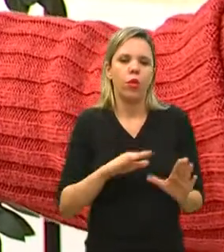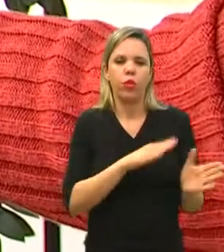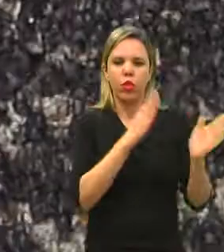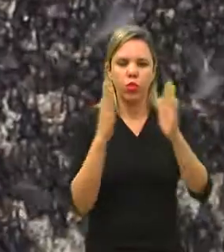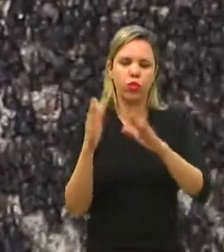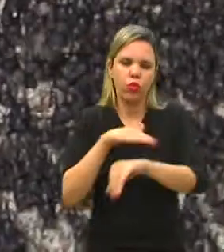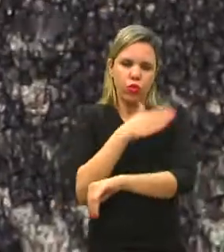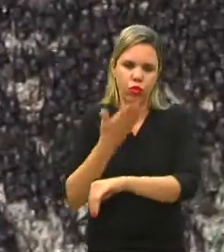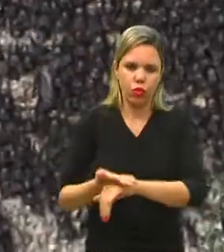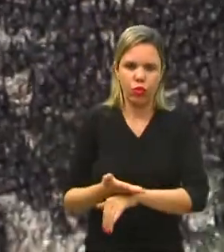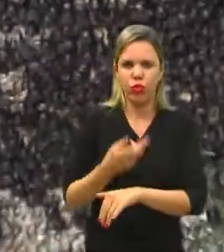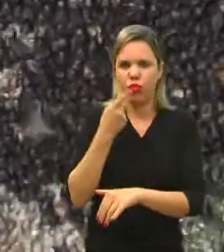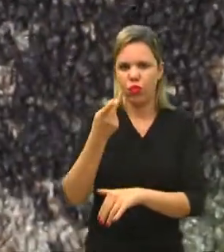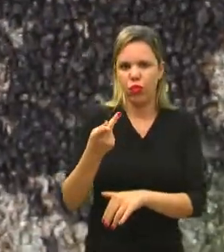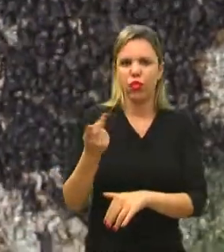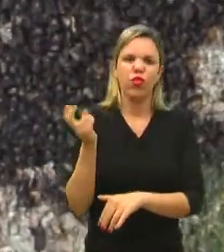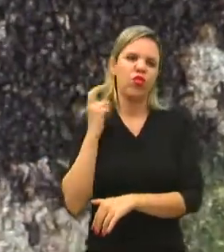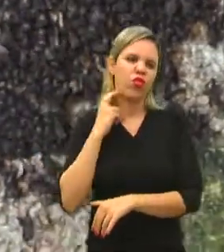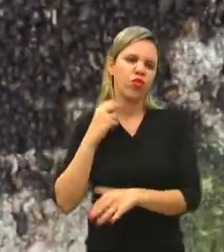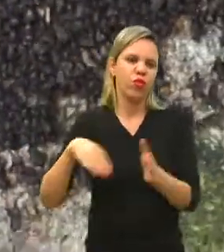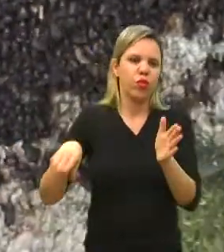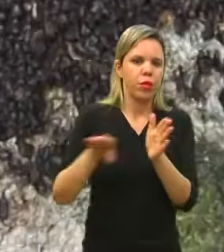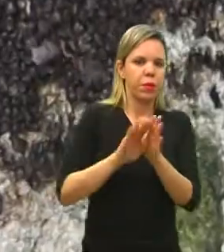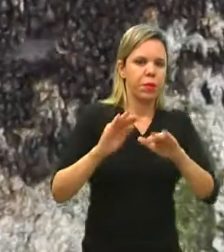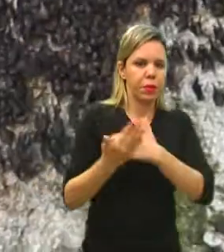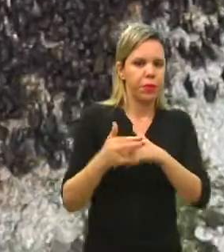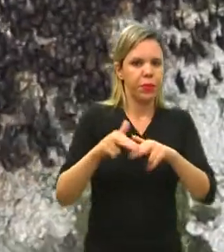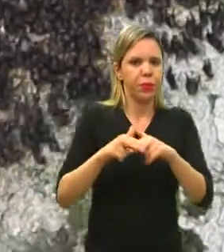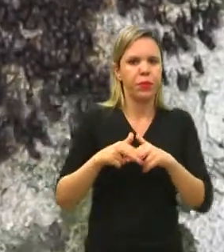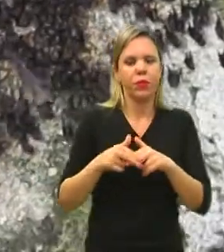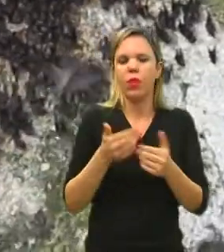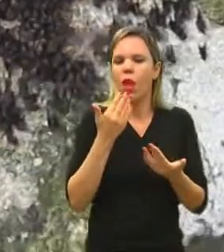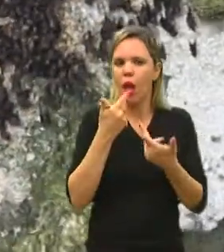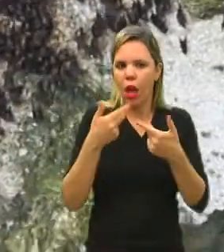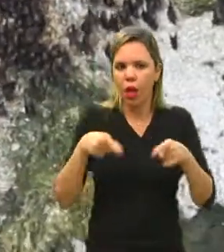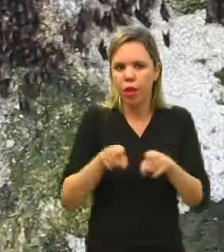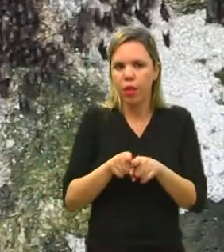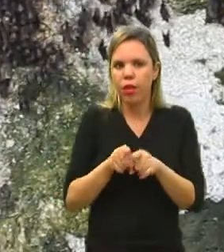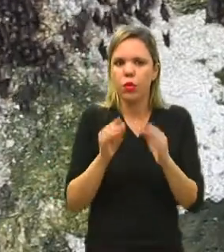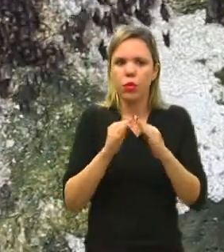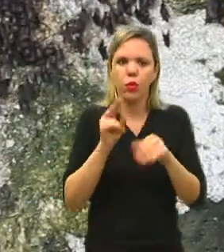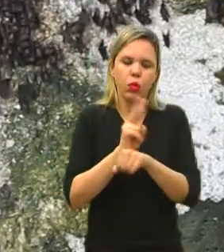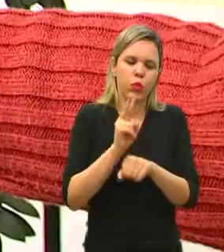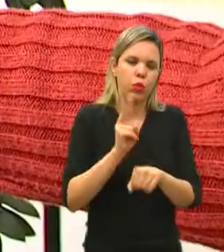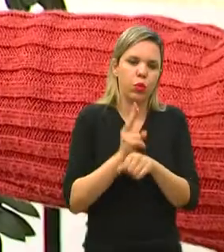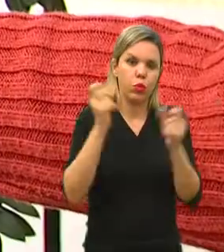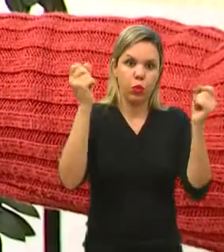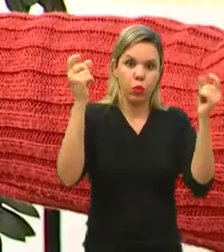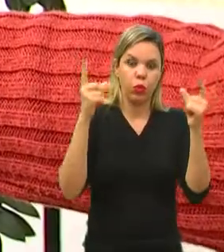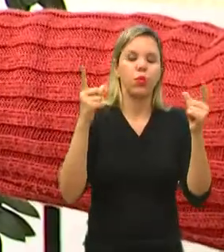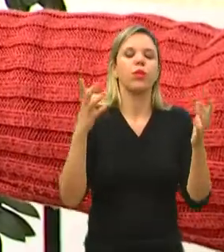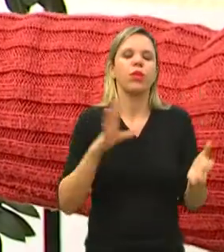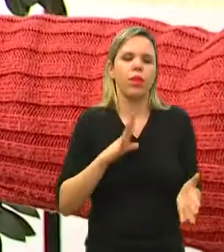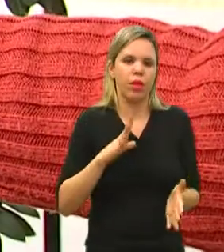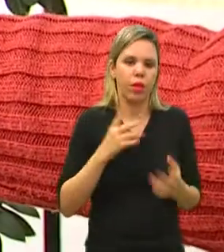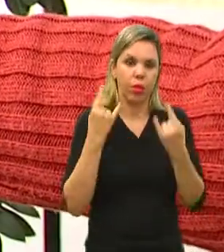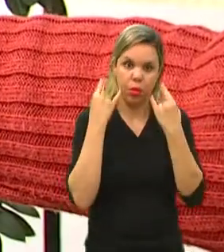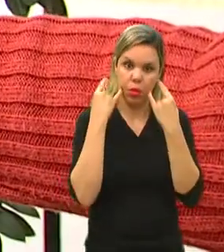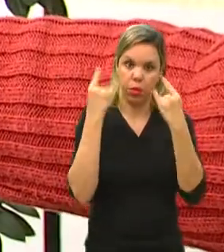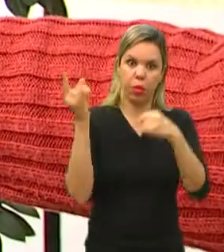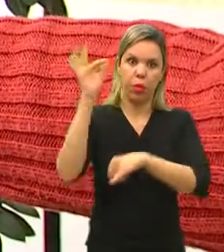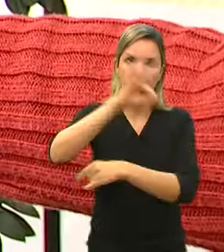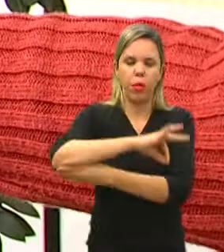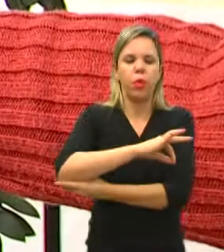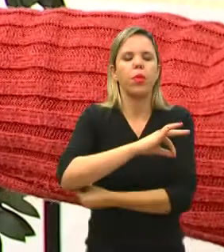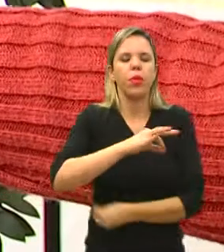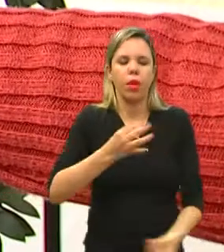durante o dia. Ela ainda conta que os morcegos vêm para a área urbana em busca de alimento e abrigo. A luz da cidade atrai muito